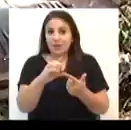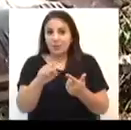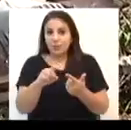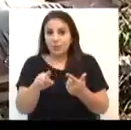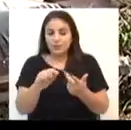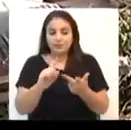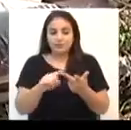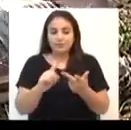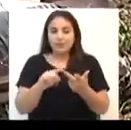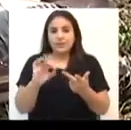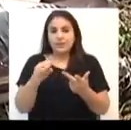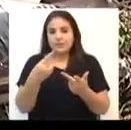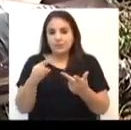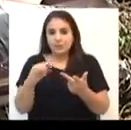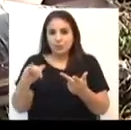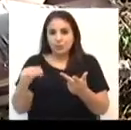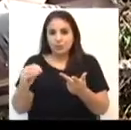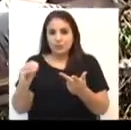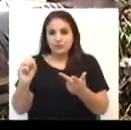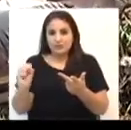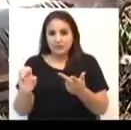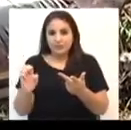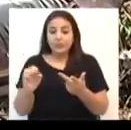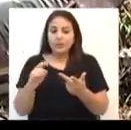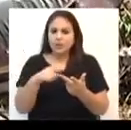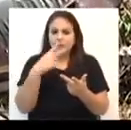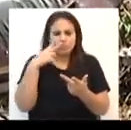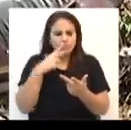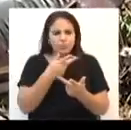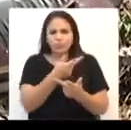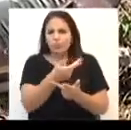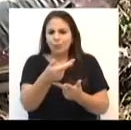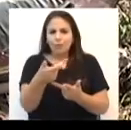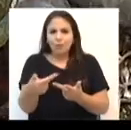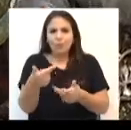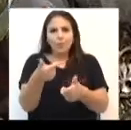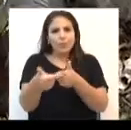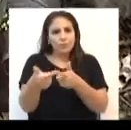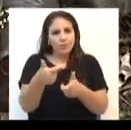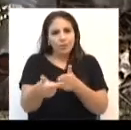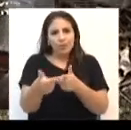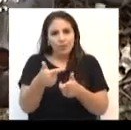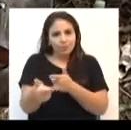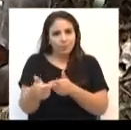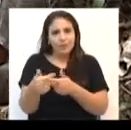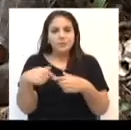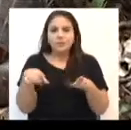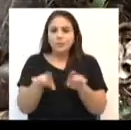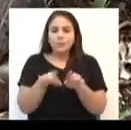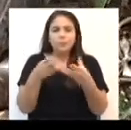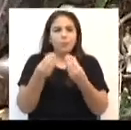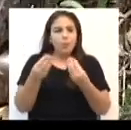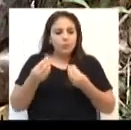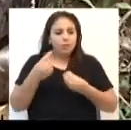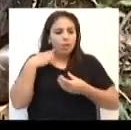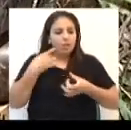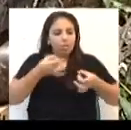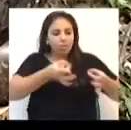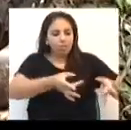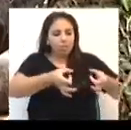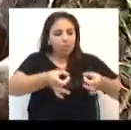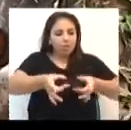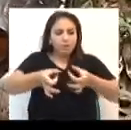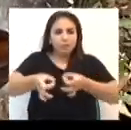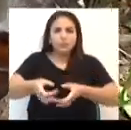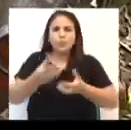José. Nas diferentes regiões foi constatado o mesmo problema: descarte de lixo em terrenos baldios e